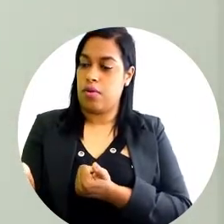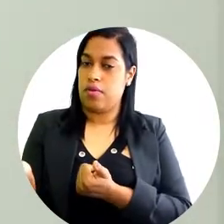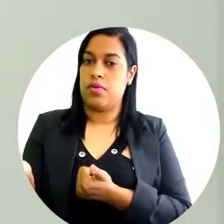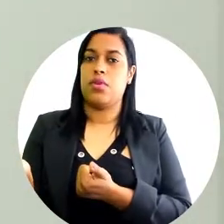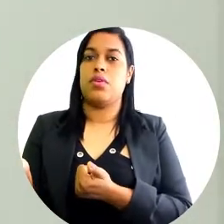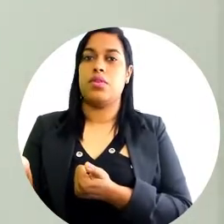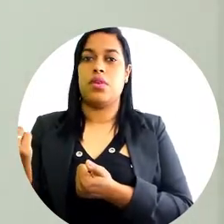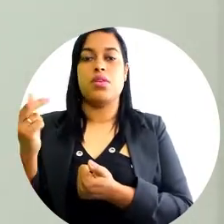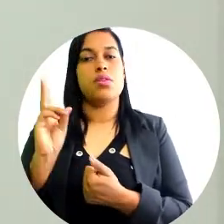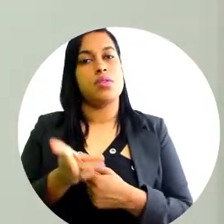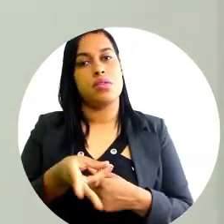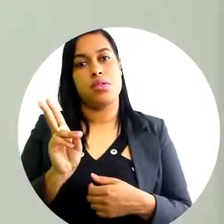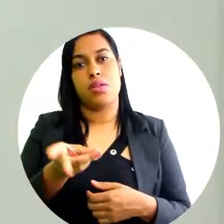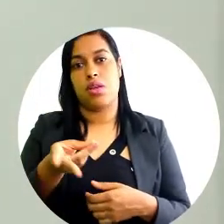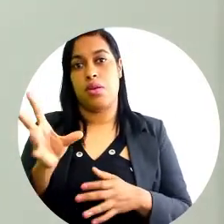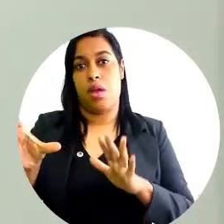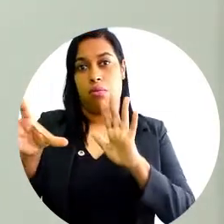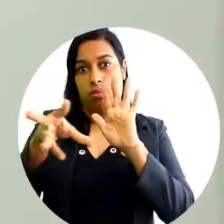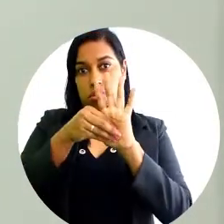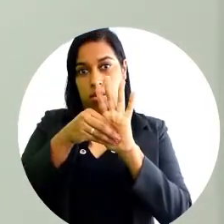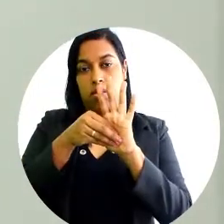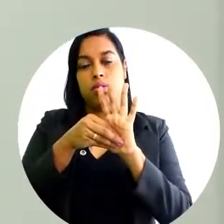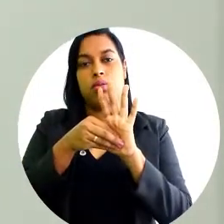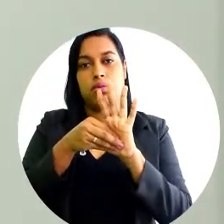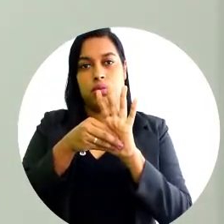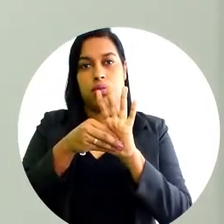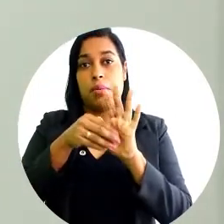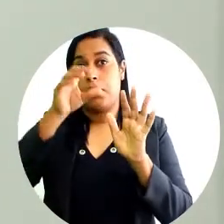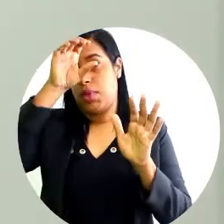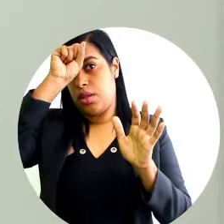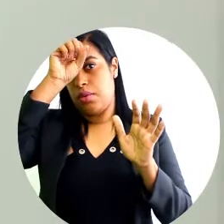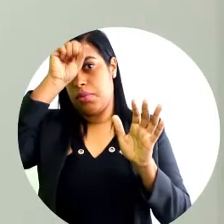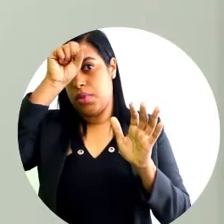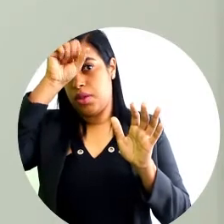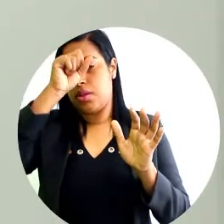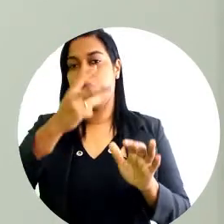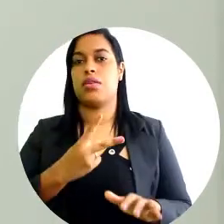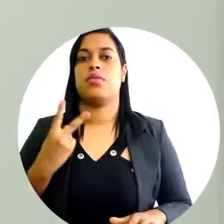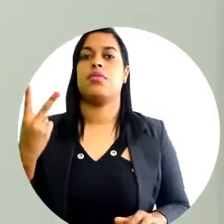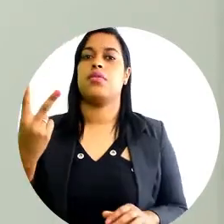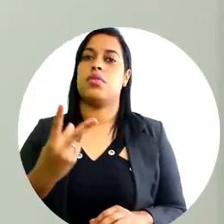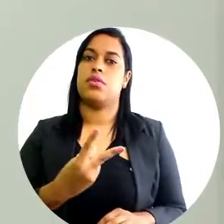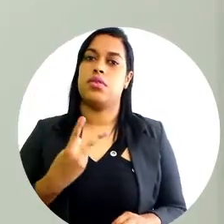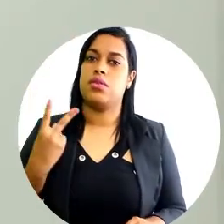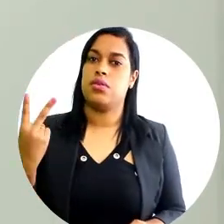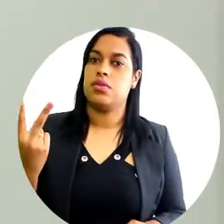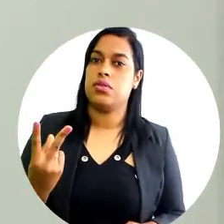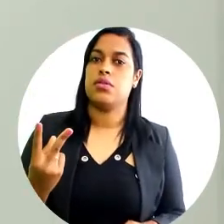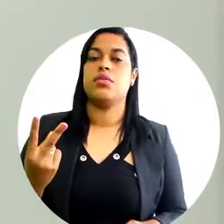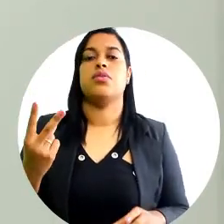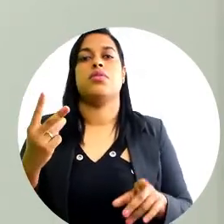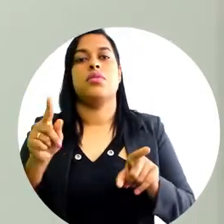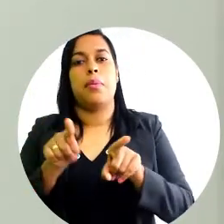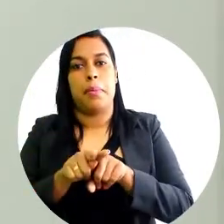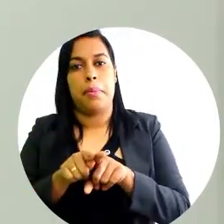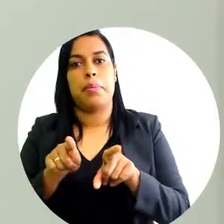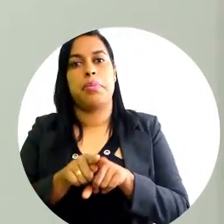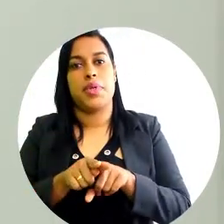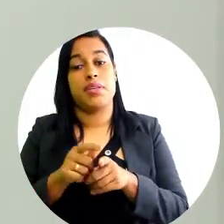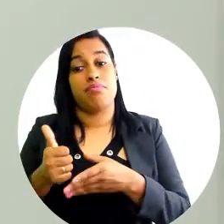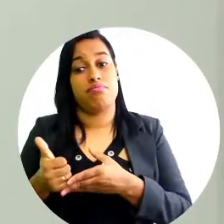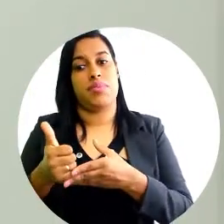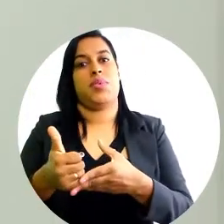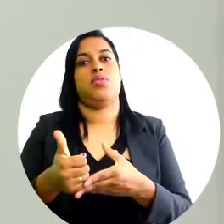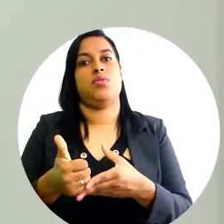os jovens eles vão ser inseridos para aprenderem valores e